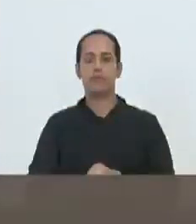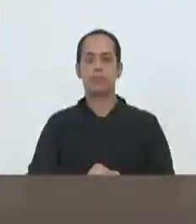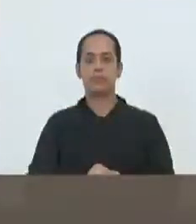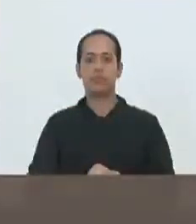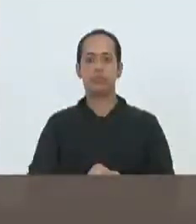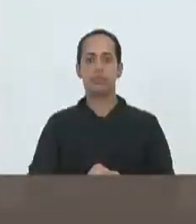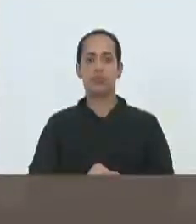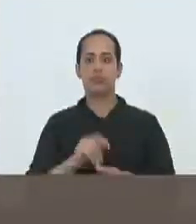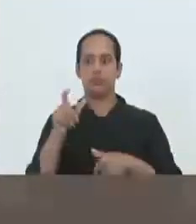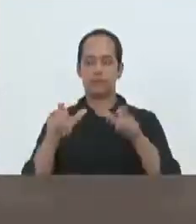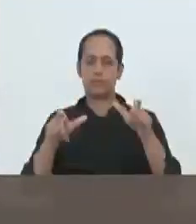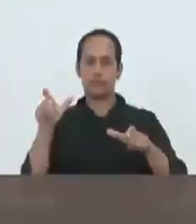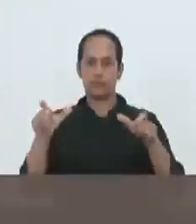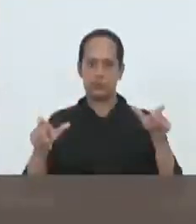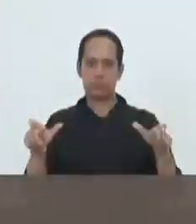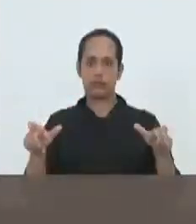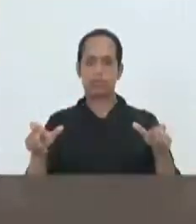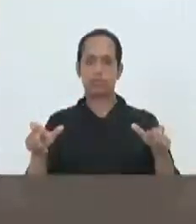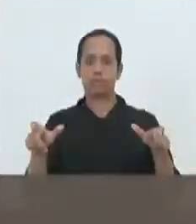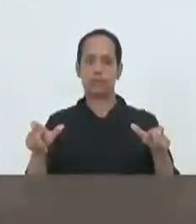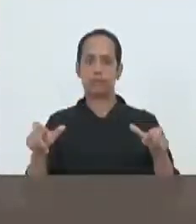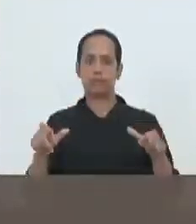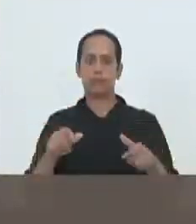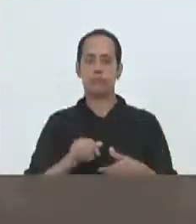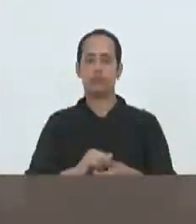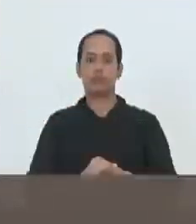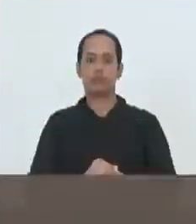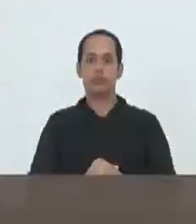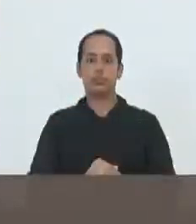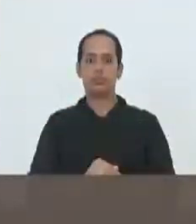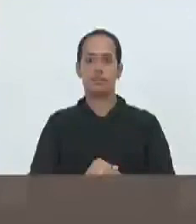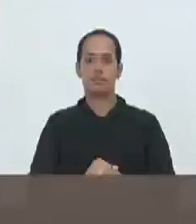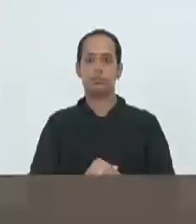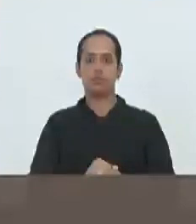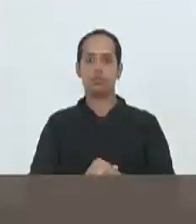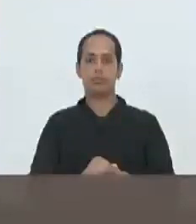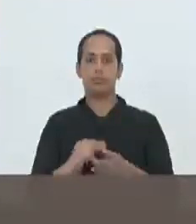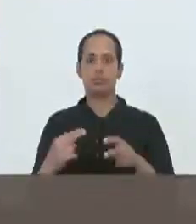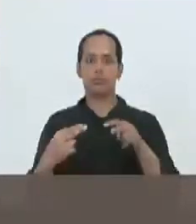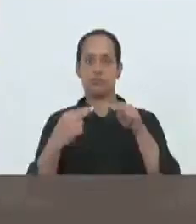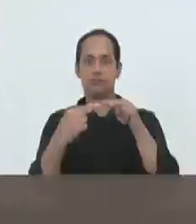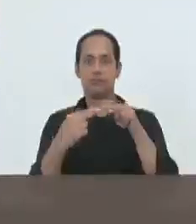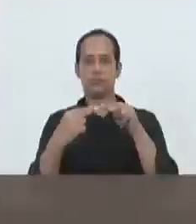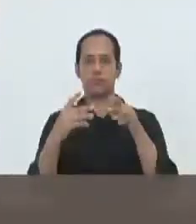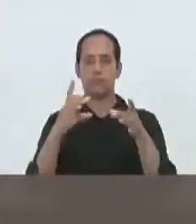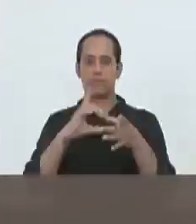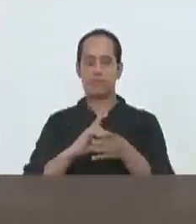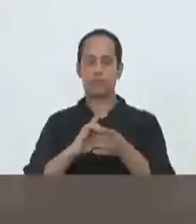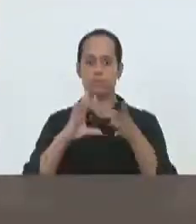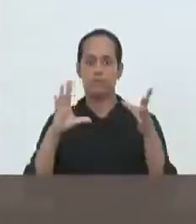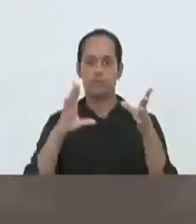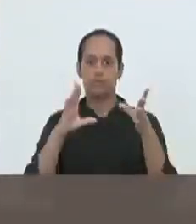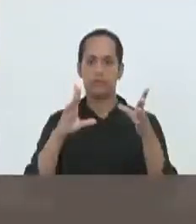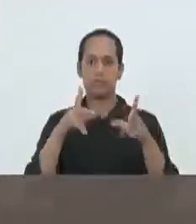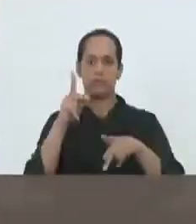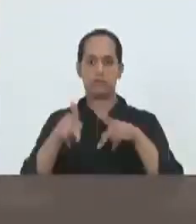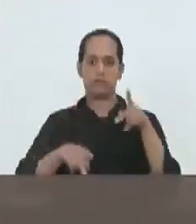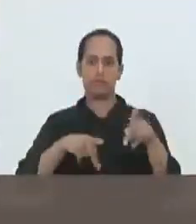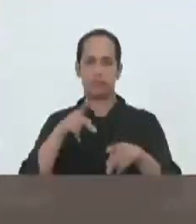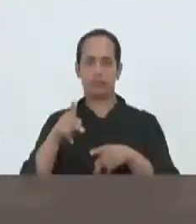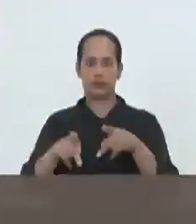munícipes repetir por meio da plataforma e democracia a população os munícipes podem participar